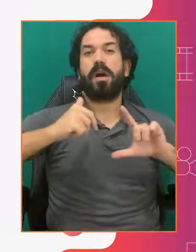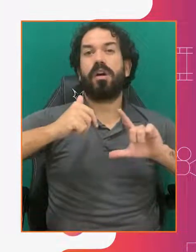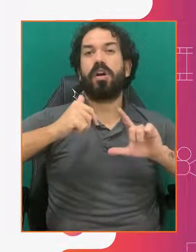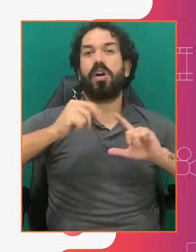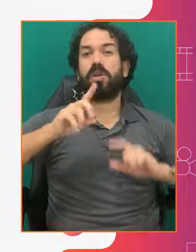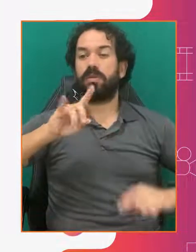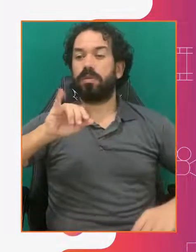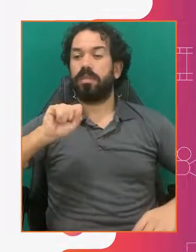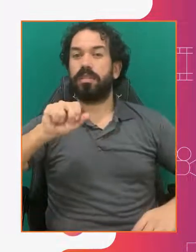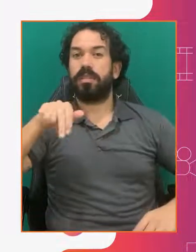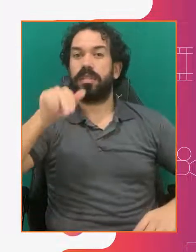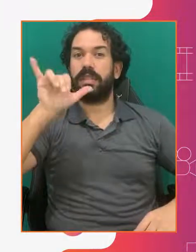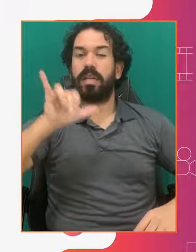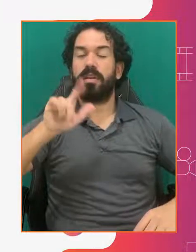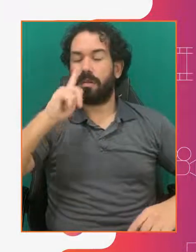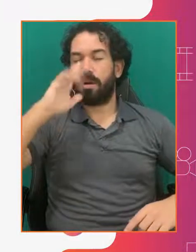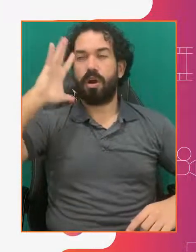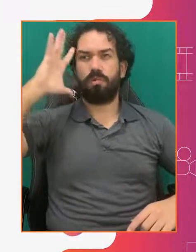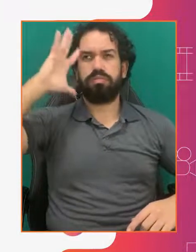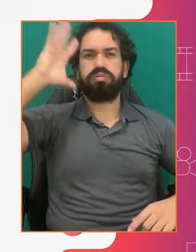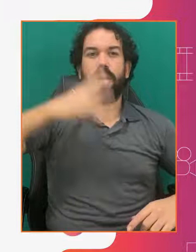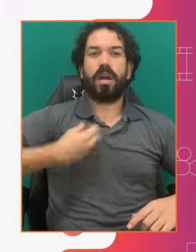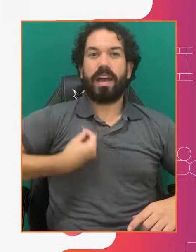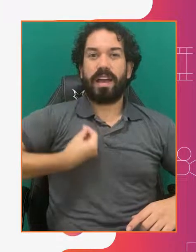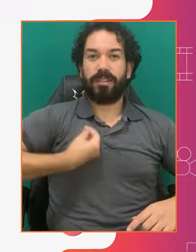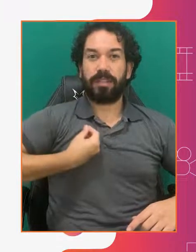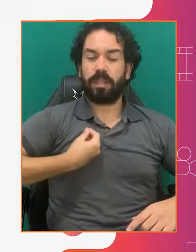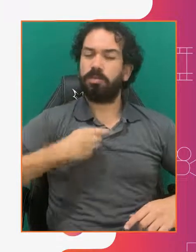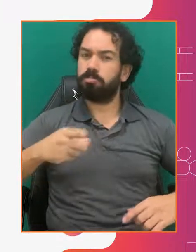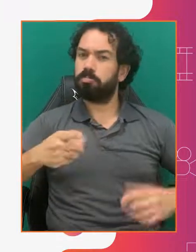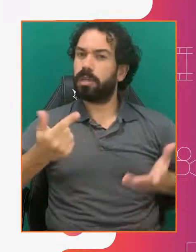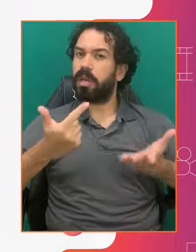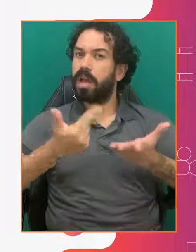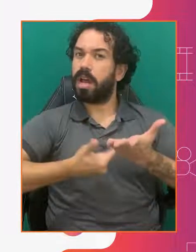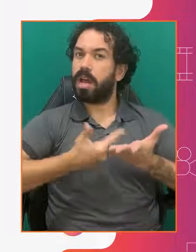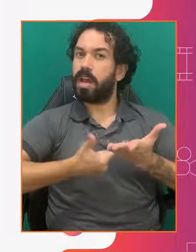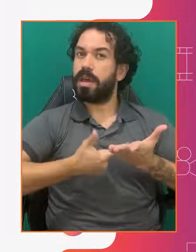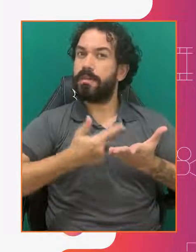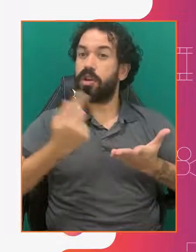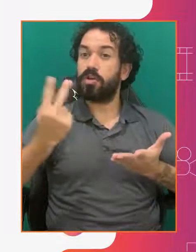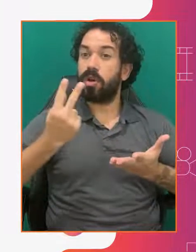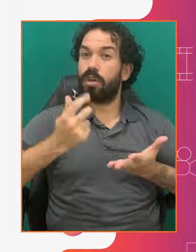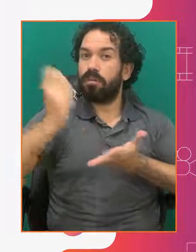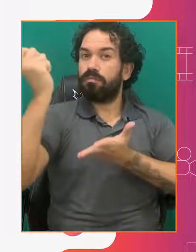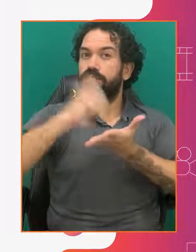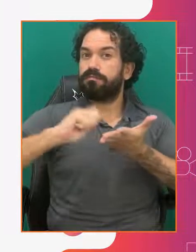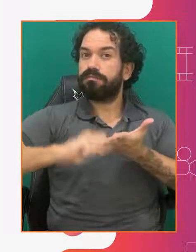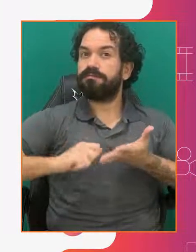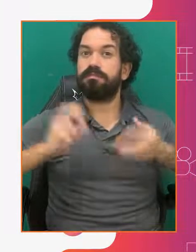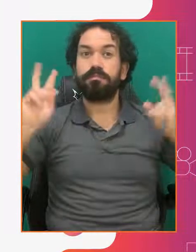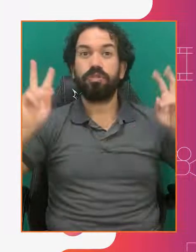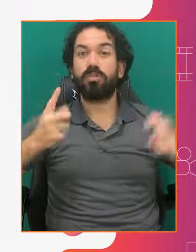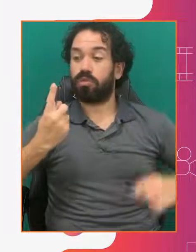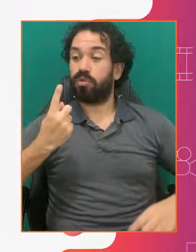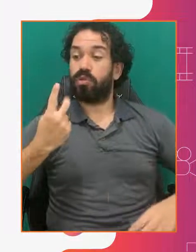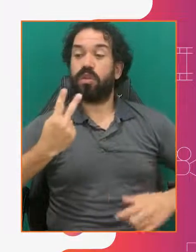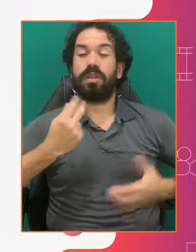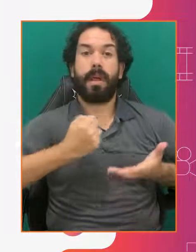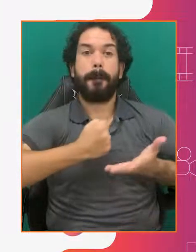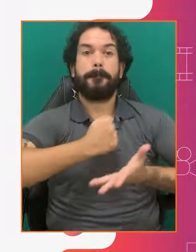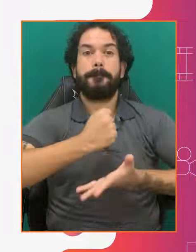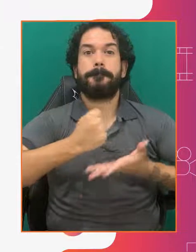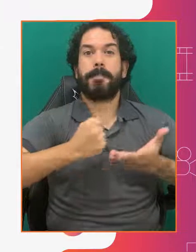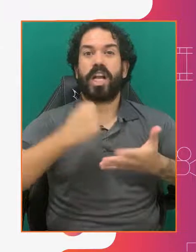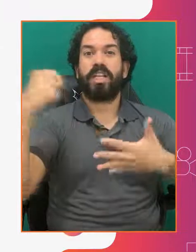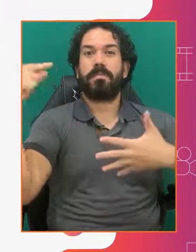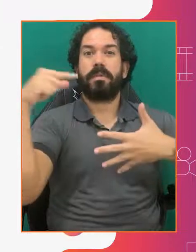Disney, a ilusão da vida. Nesse livro, então, eles escreveram sobre os 12 princípios